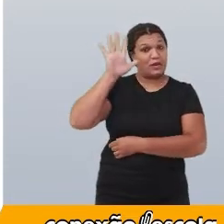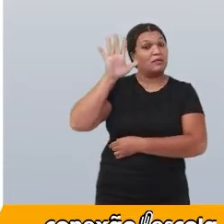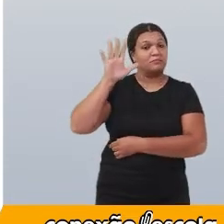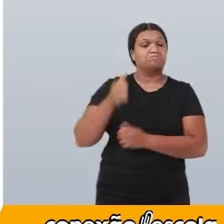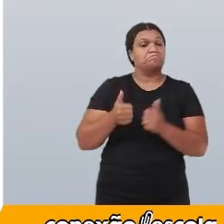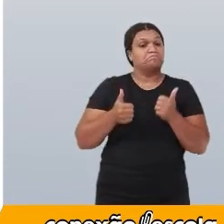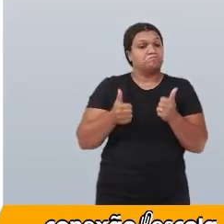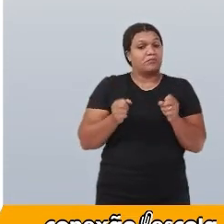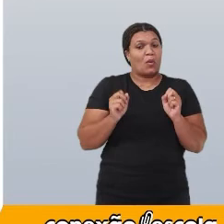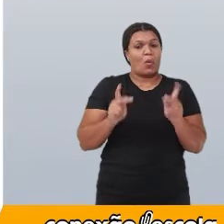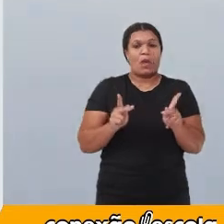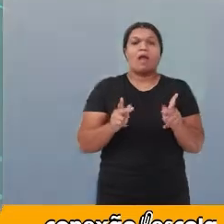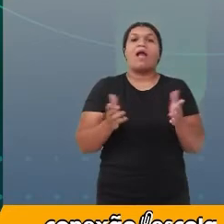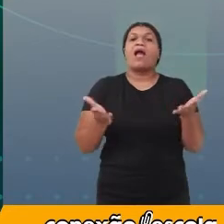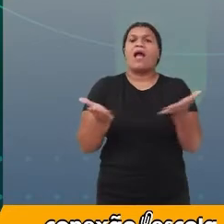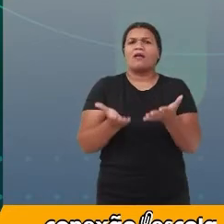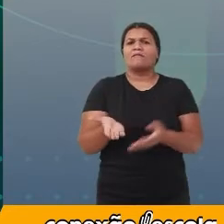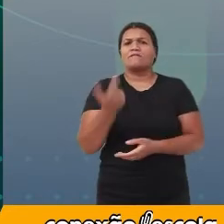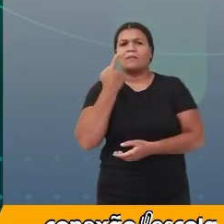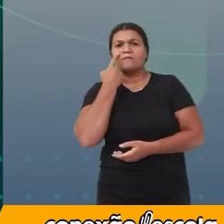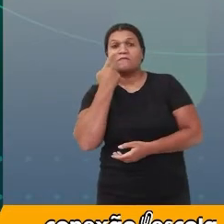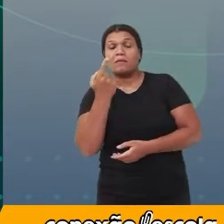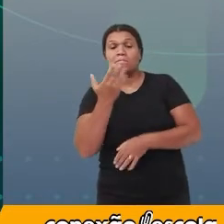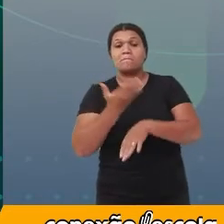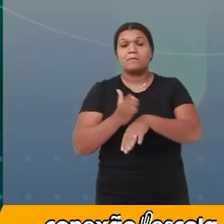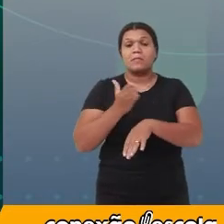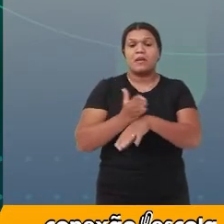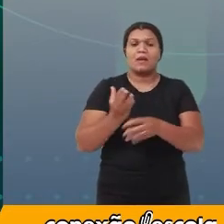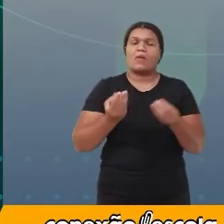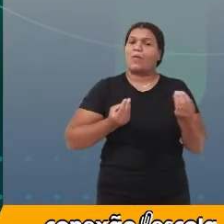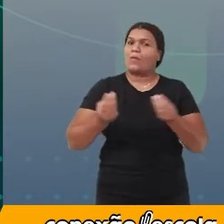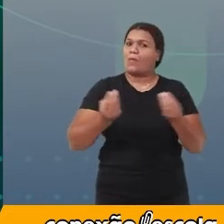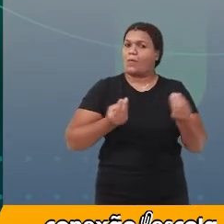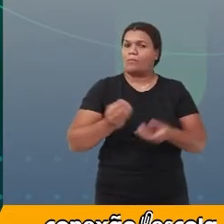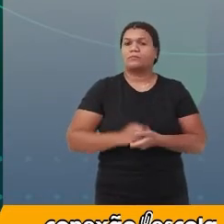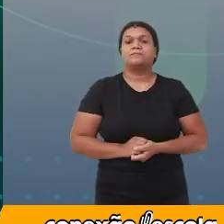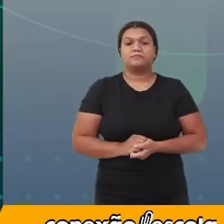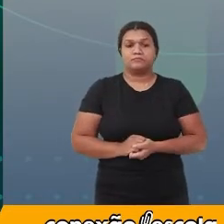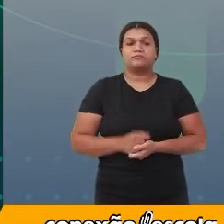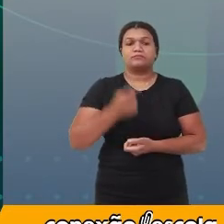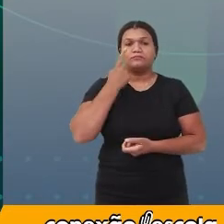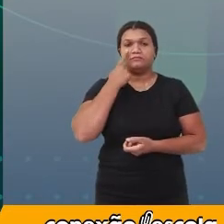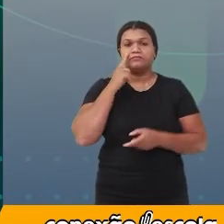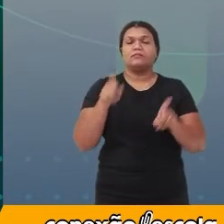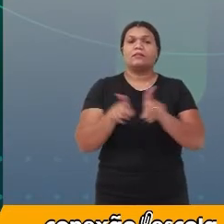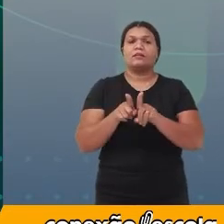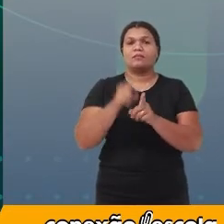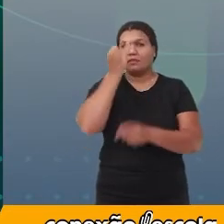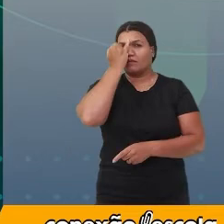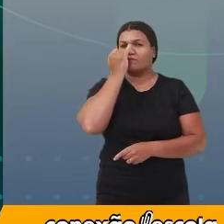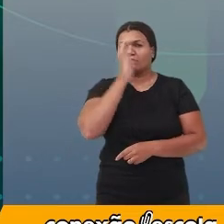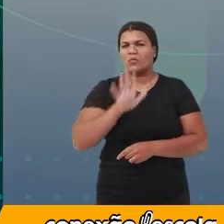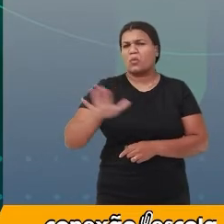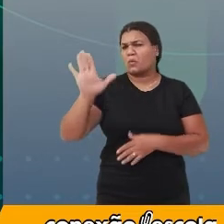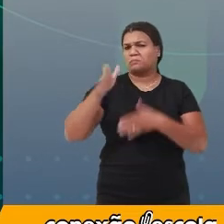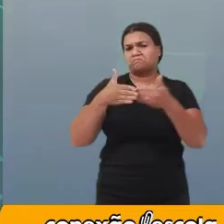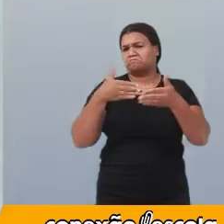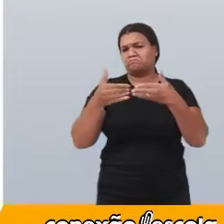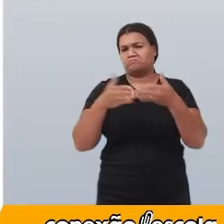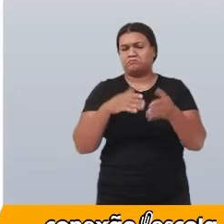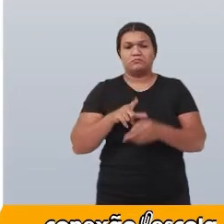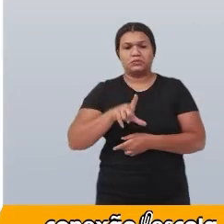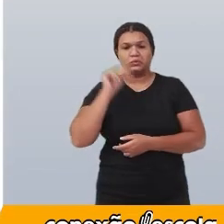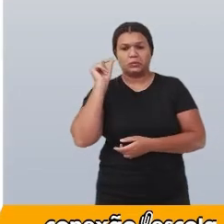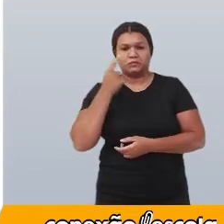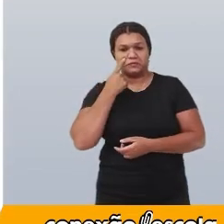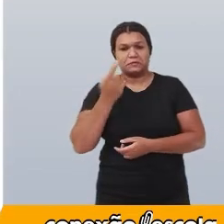coisa. Que tal se a gente aprendesse na prática? Vamos ver ainda com uma figura qualquer. Olha